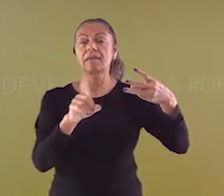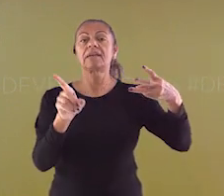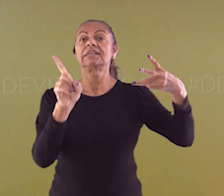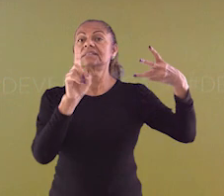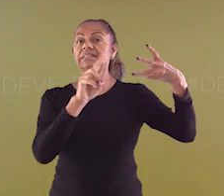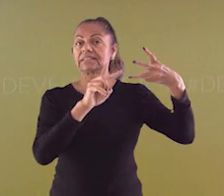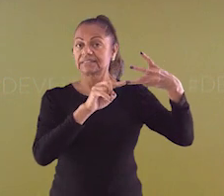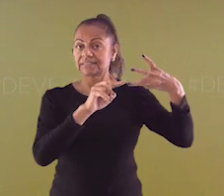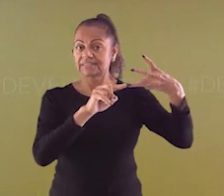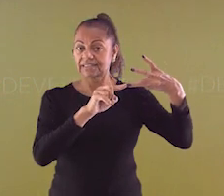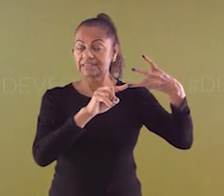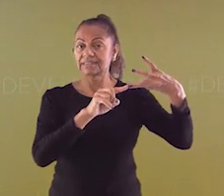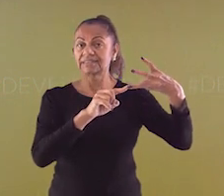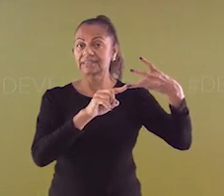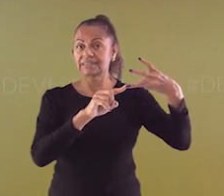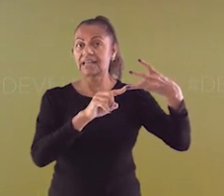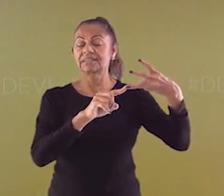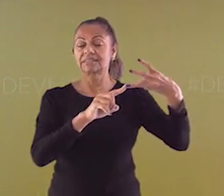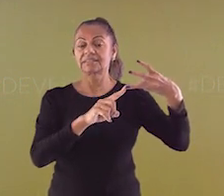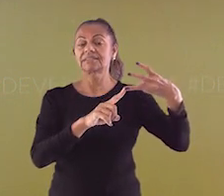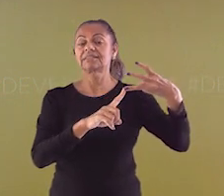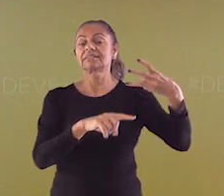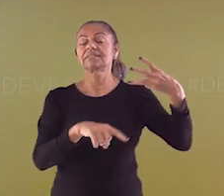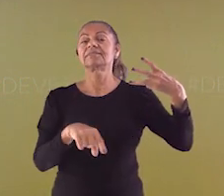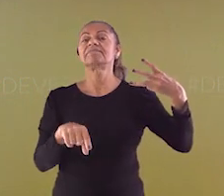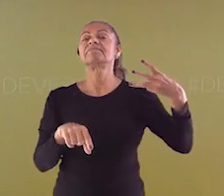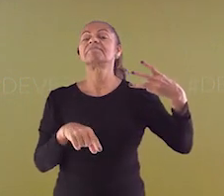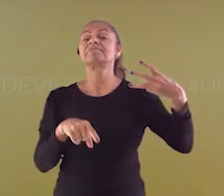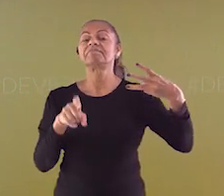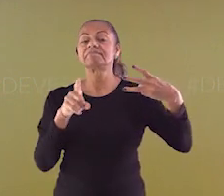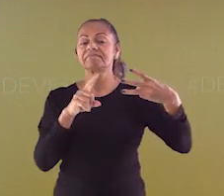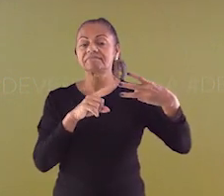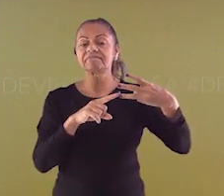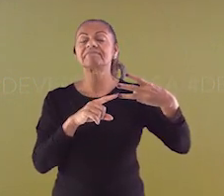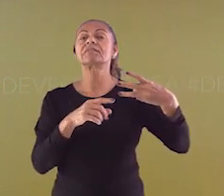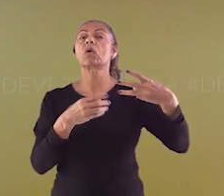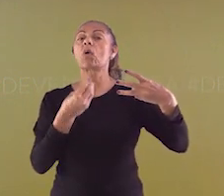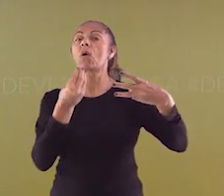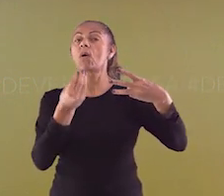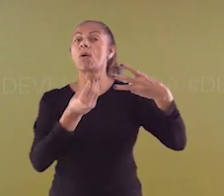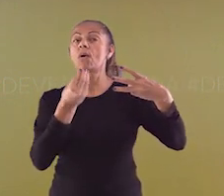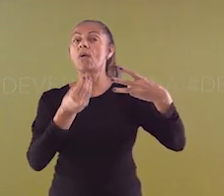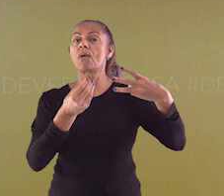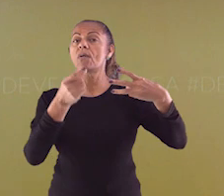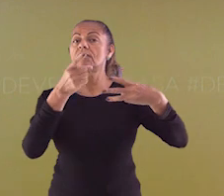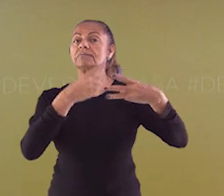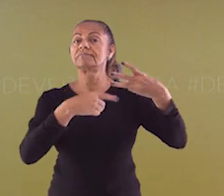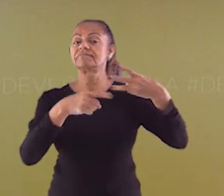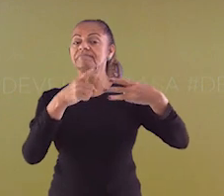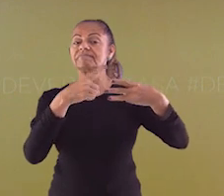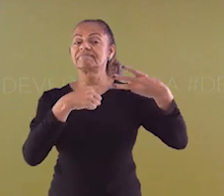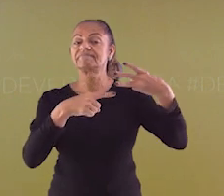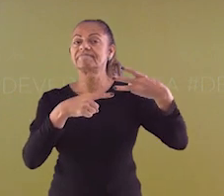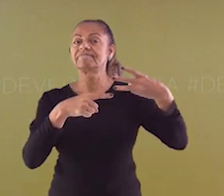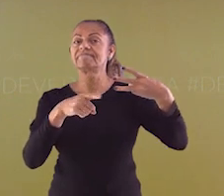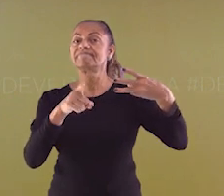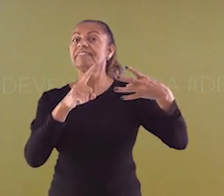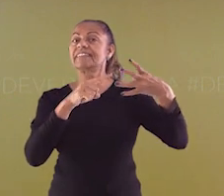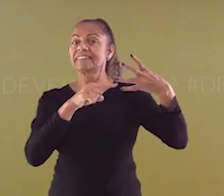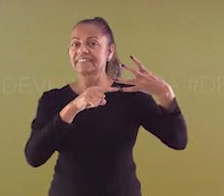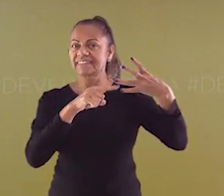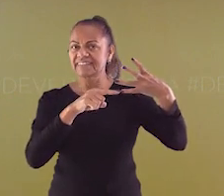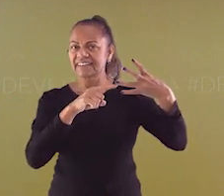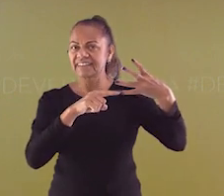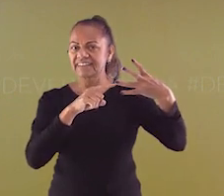alta. Letra C: pressão baixa, obesidade, colesterol elevado e diabetes.